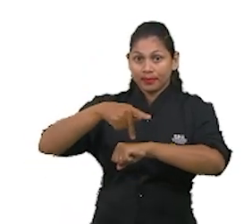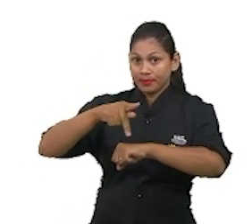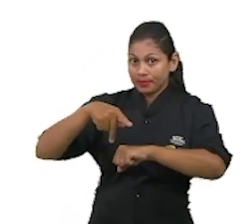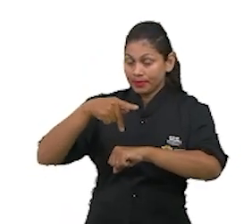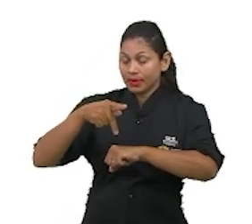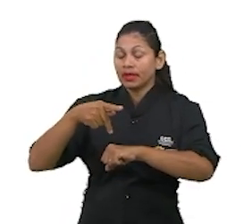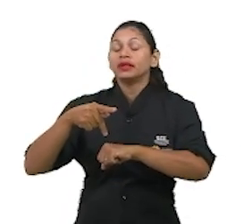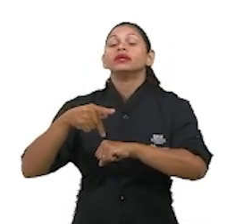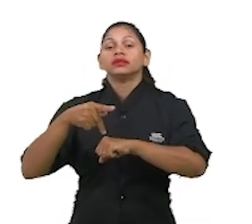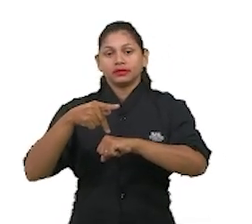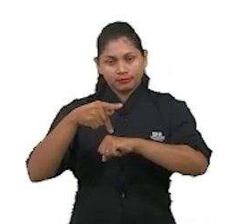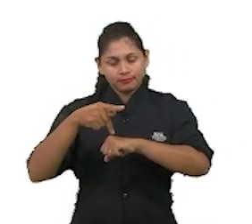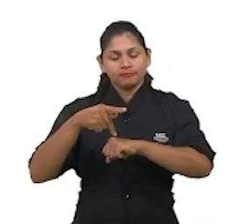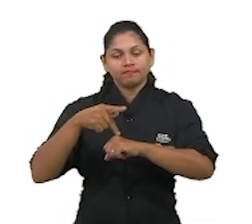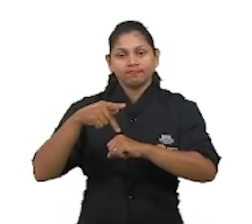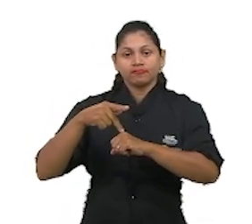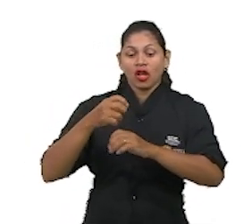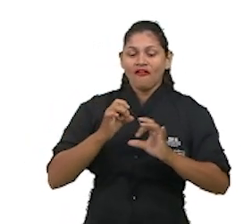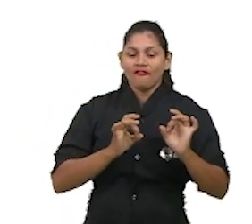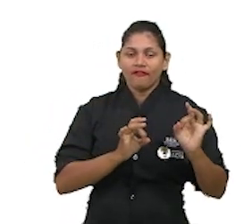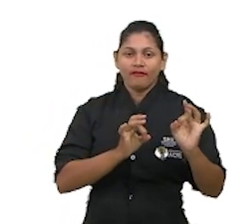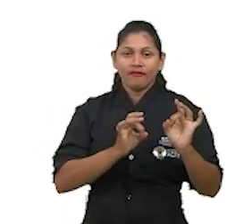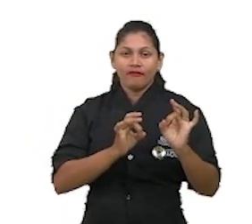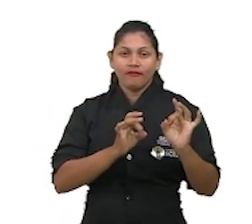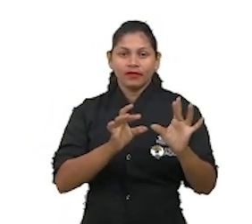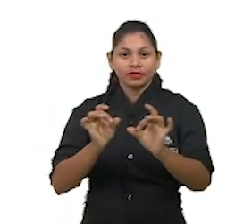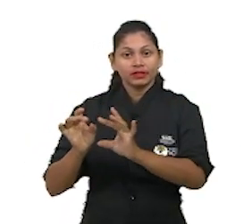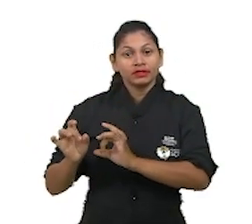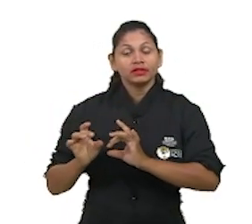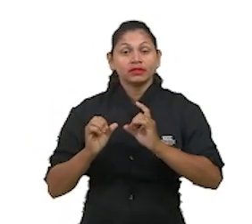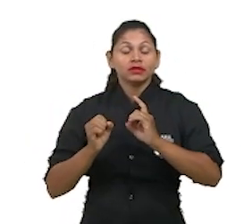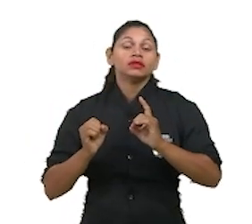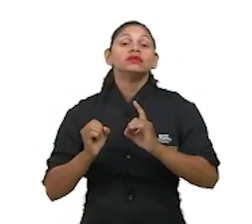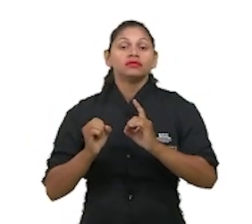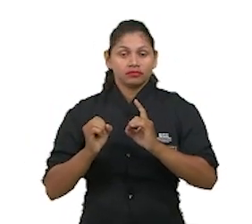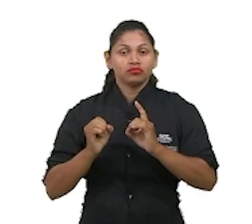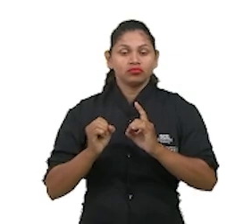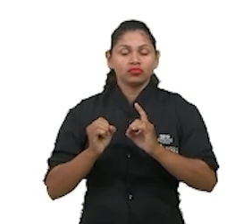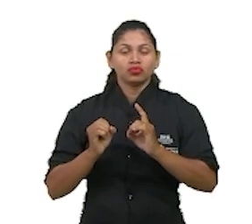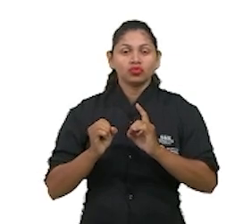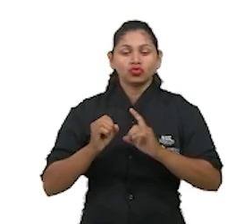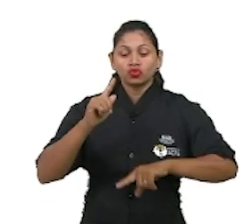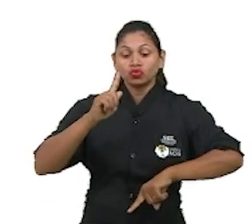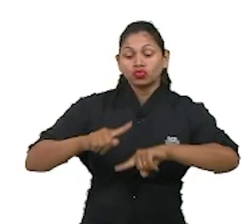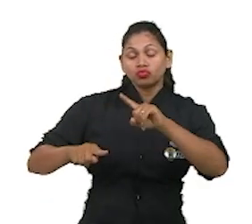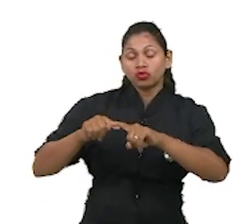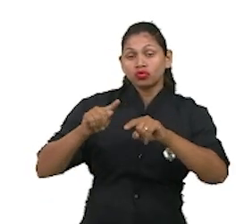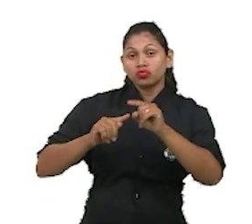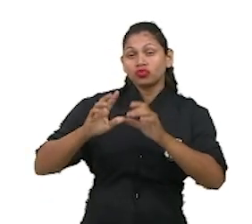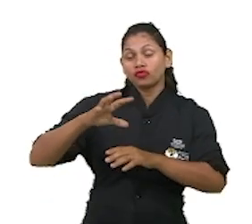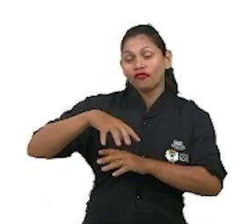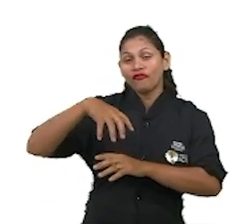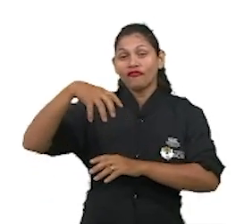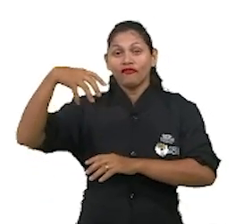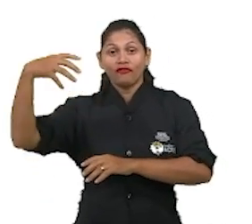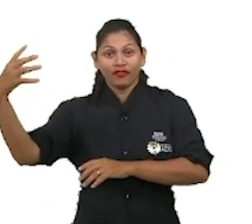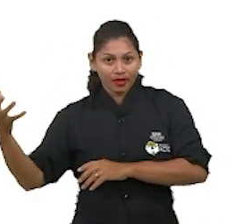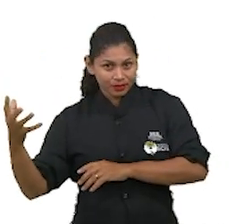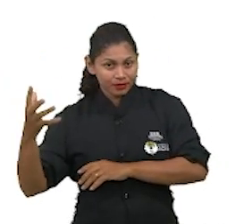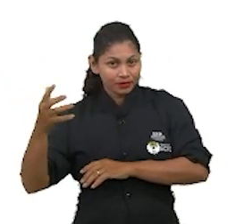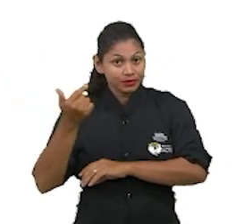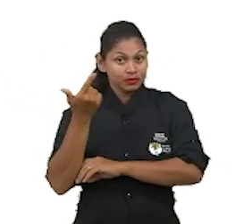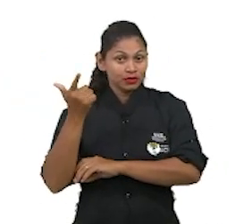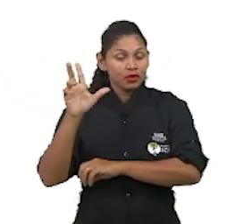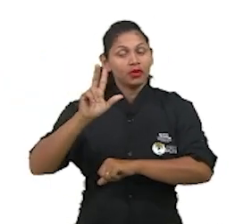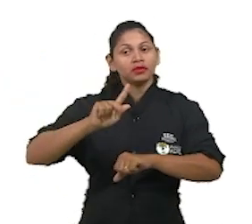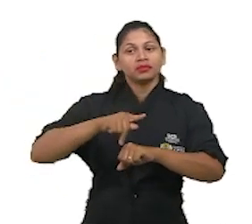empresas nacionais, vendem seus produtos ou serviços no exterior. Quais são as razões? Vamos lá, algumas das